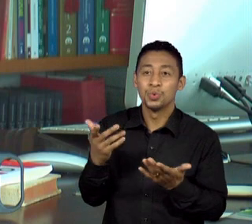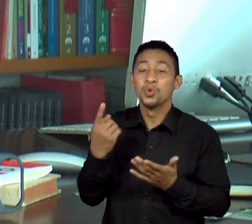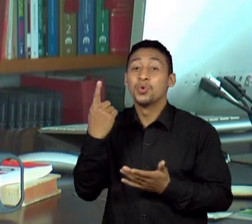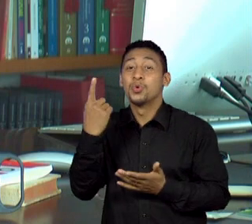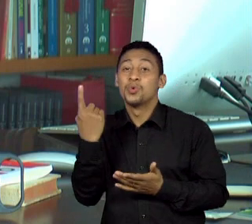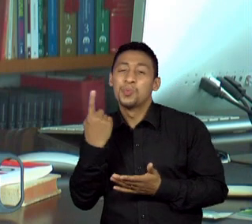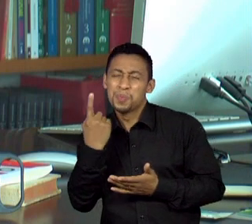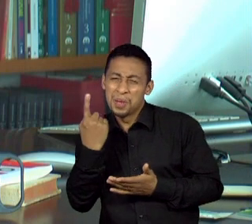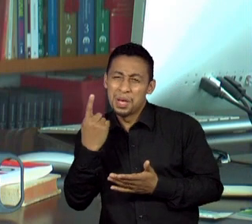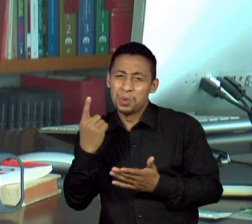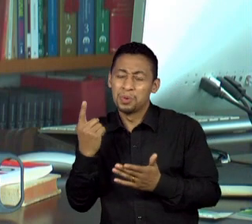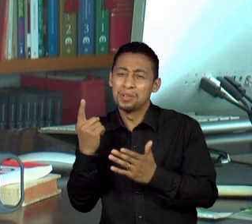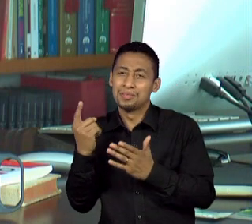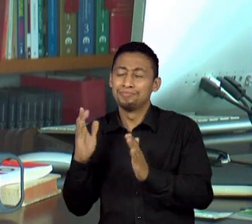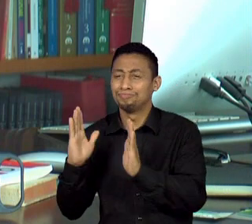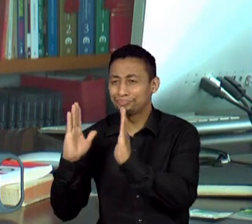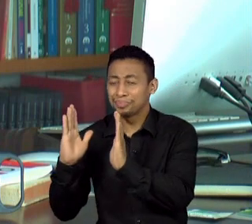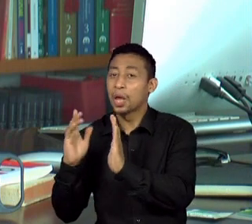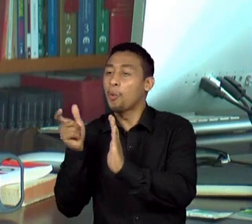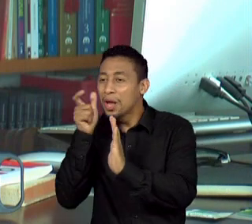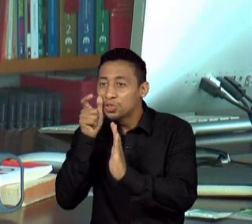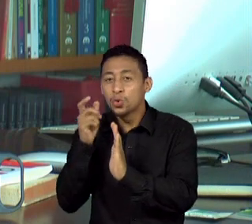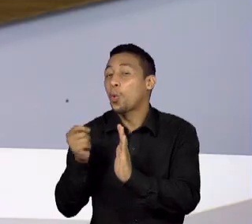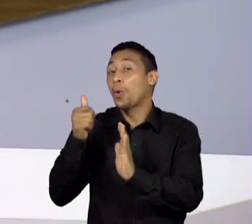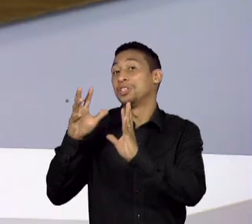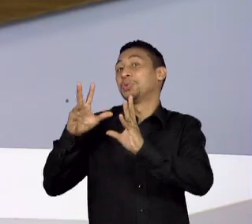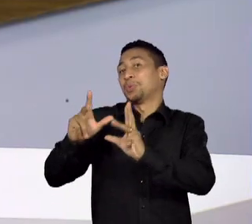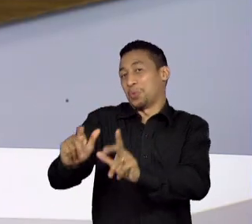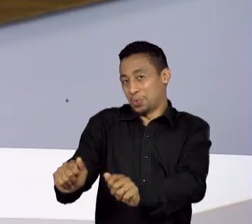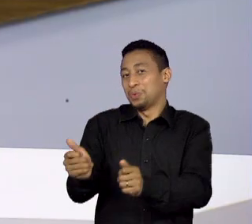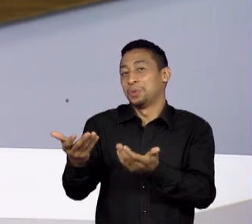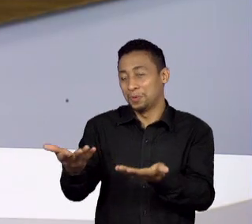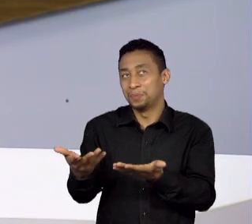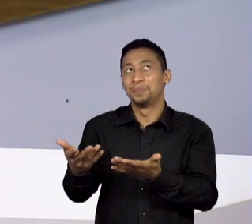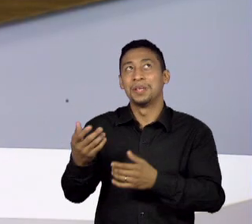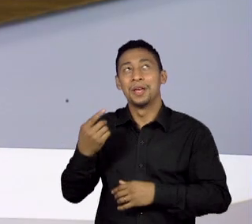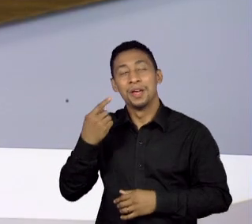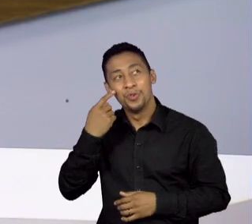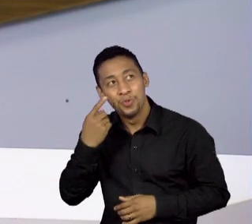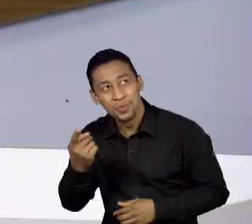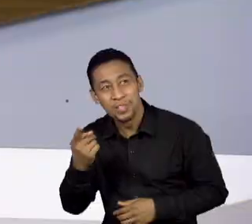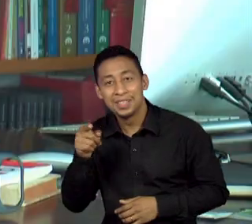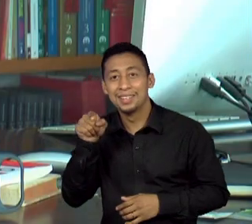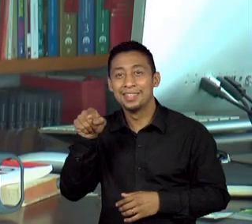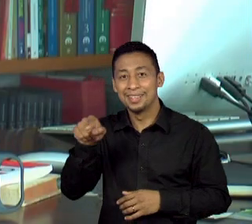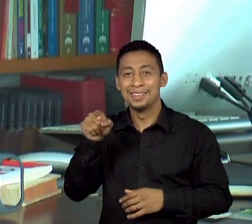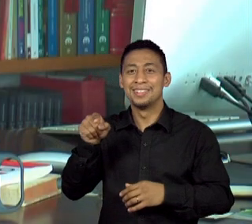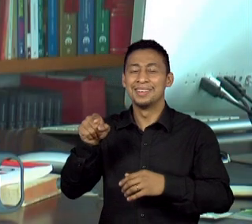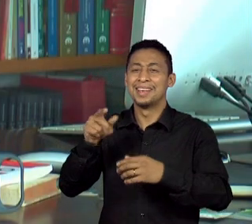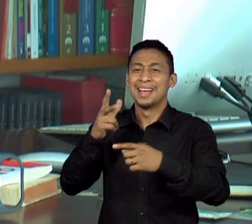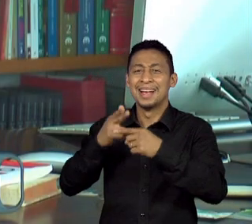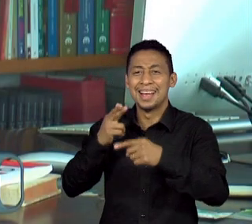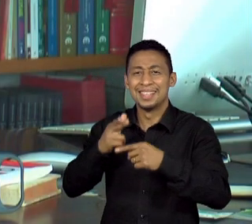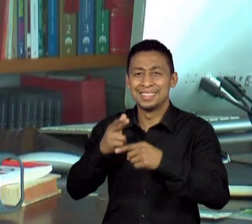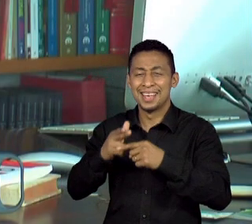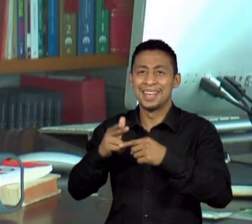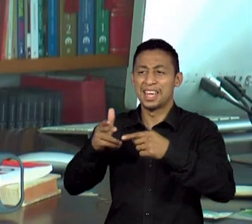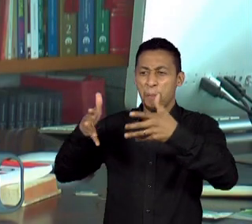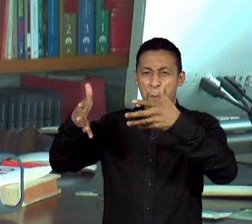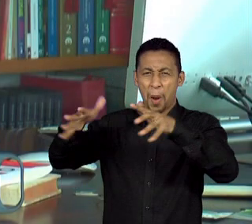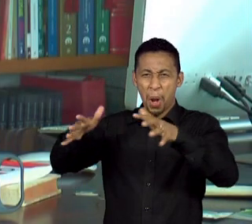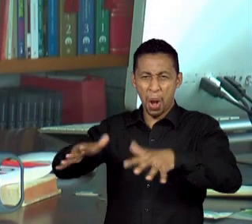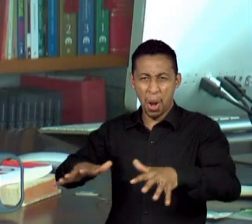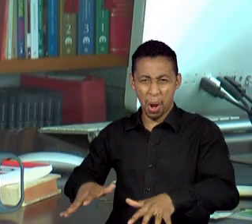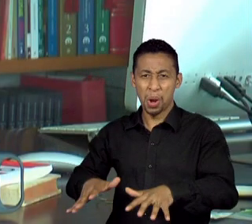que no Emmy ganhou The Crown, que eu vi The Crown. Eu vi I May Destroy, que é maravilhosa, ganhou